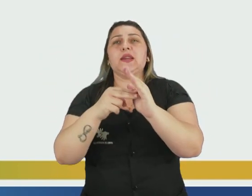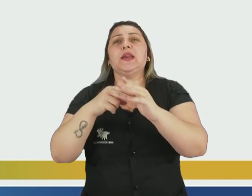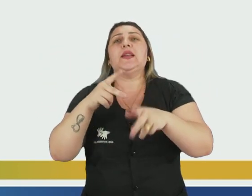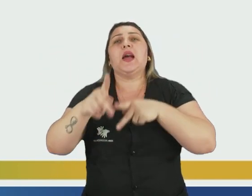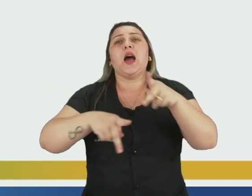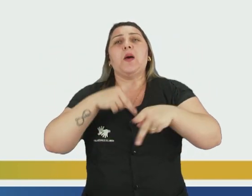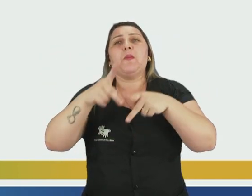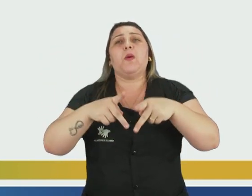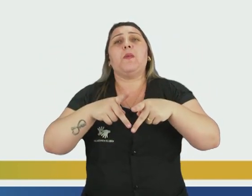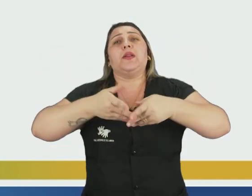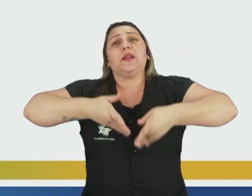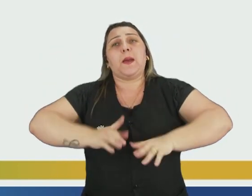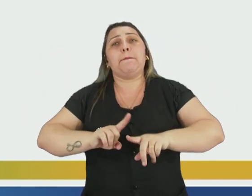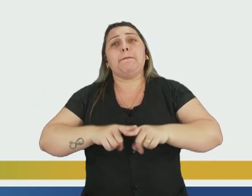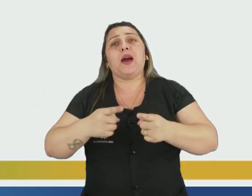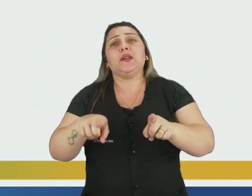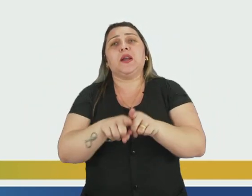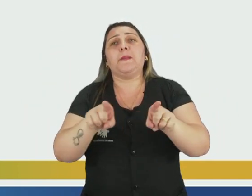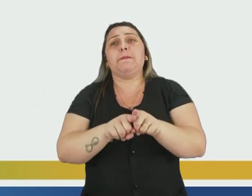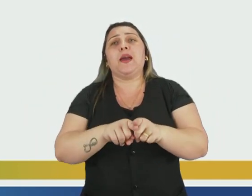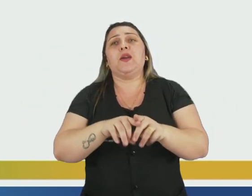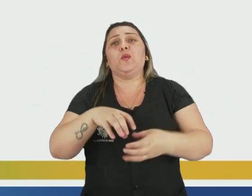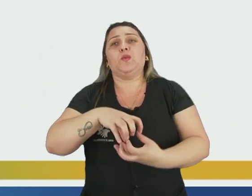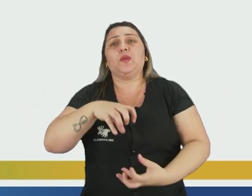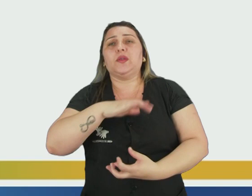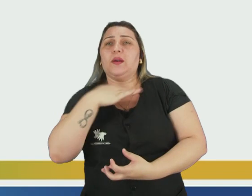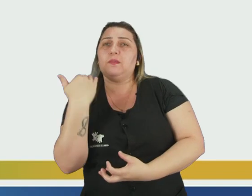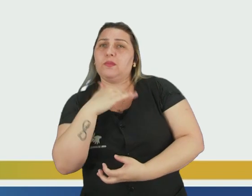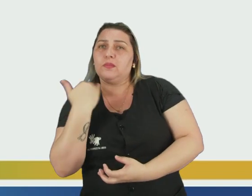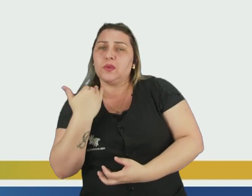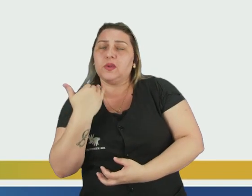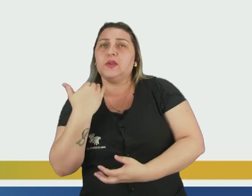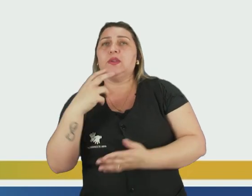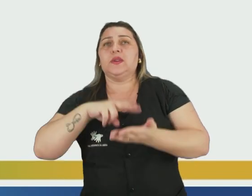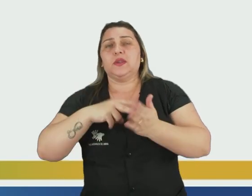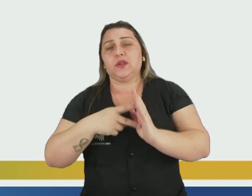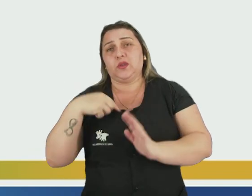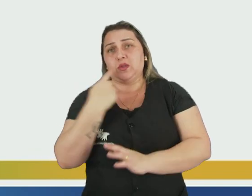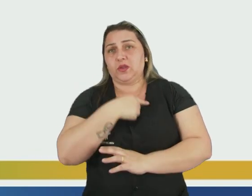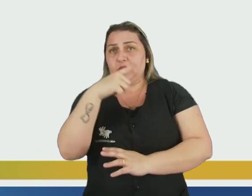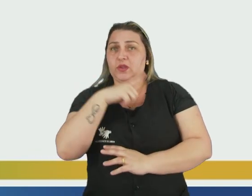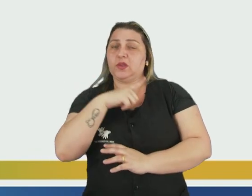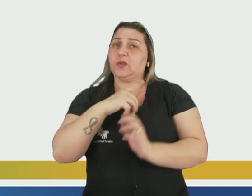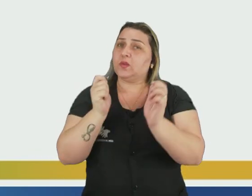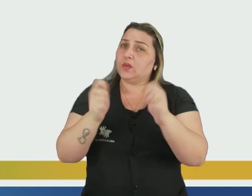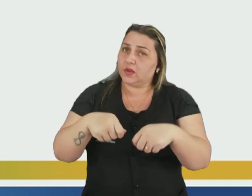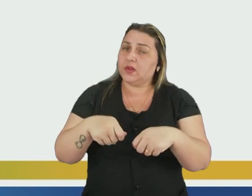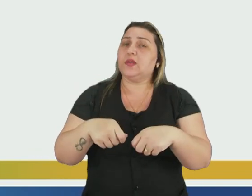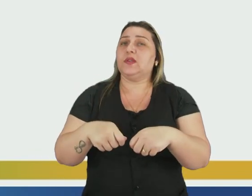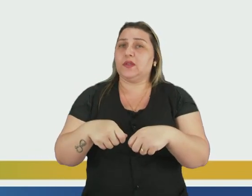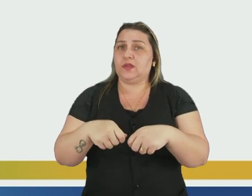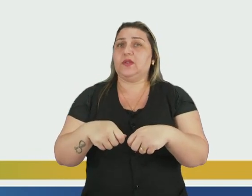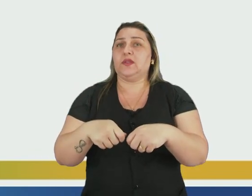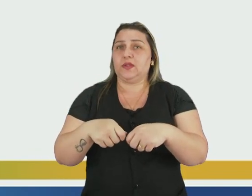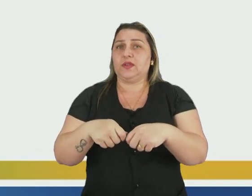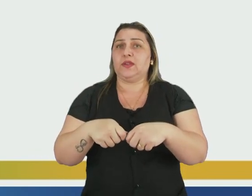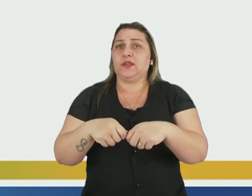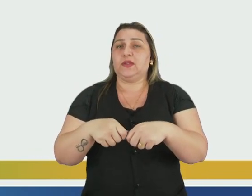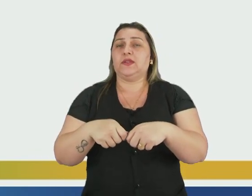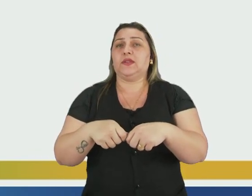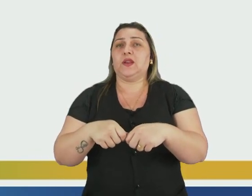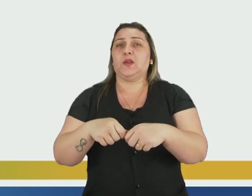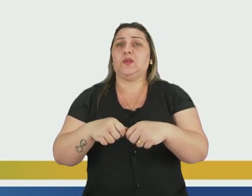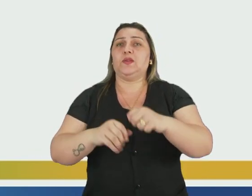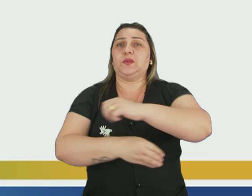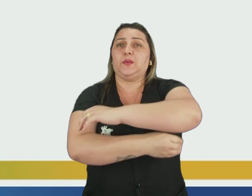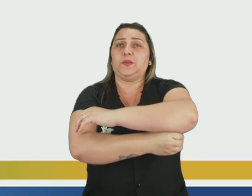estava nascendo muito, mas também estava morrendo muito. Isso significa que a gente tinha uma condição médico-sanitária não tão boa no país, porque